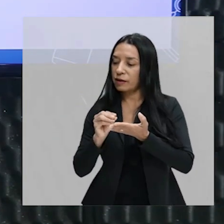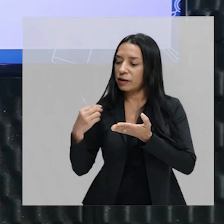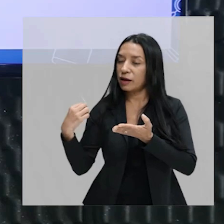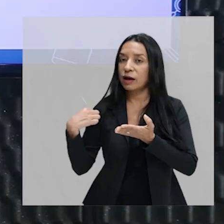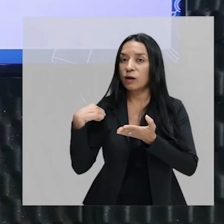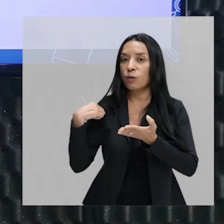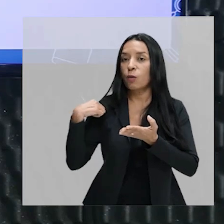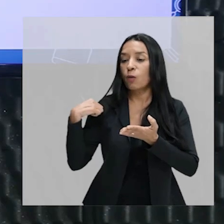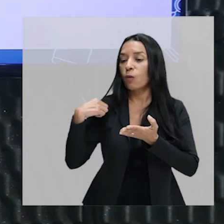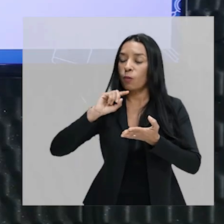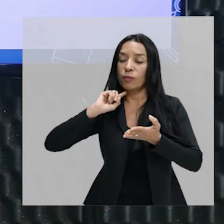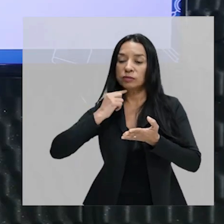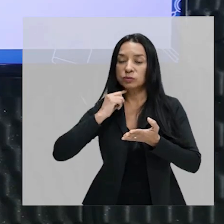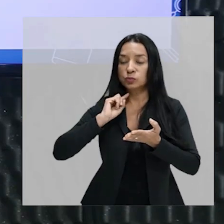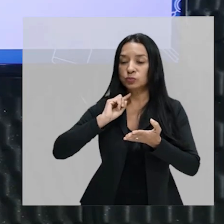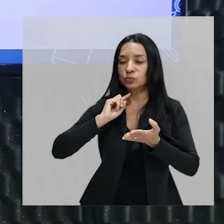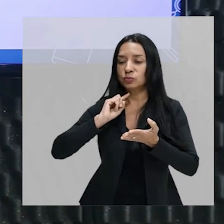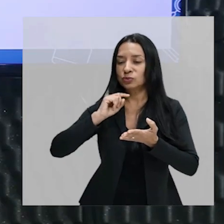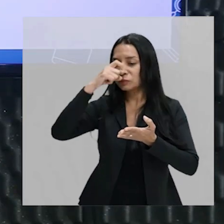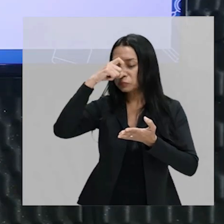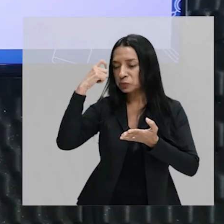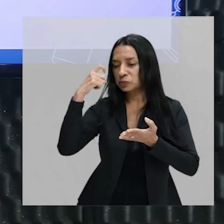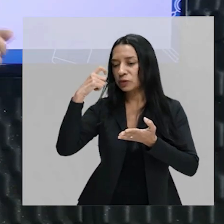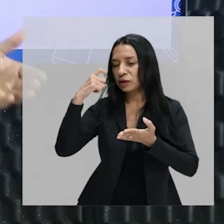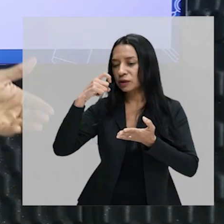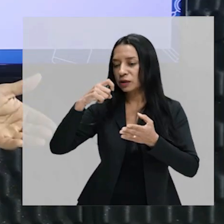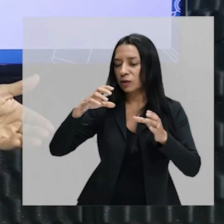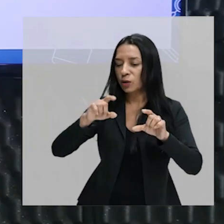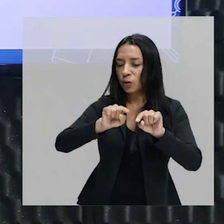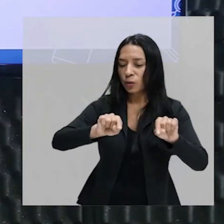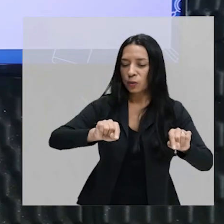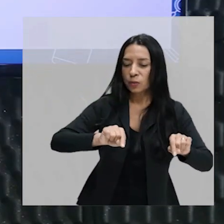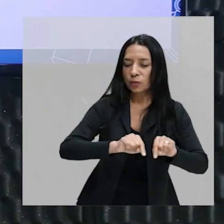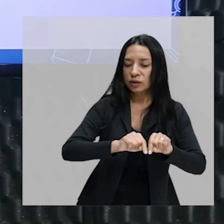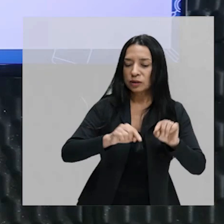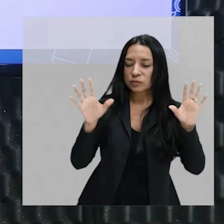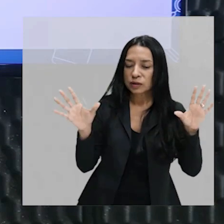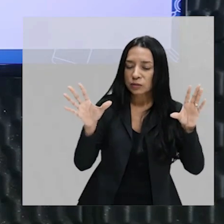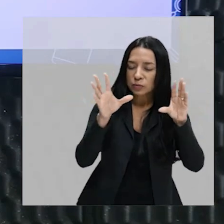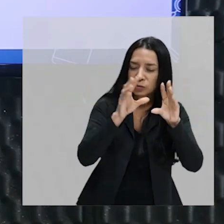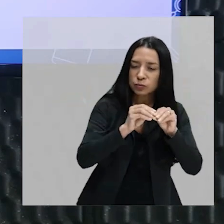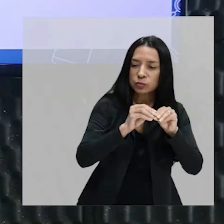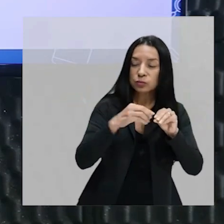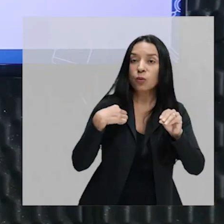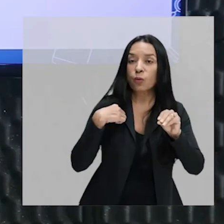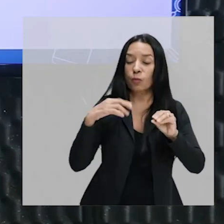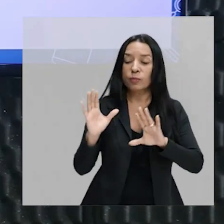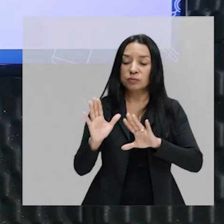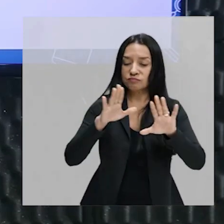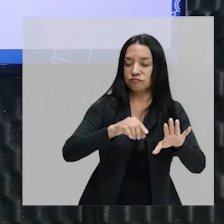suja tá Suada colocaria no quarto escuro tá roupas rasgadas